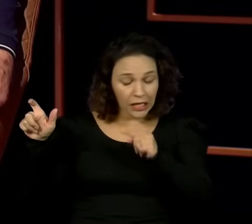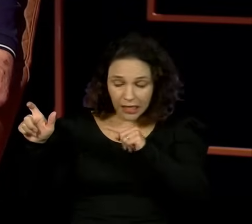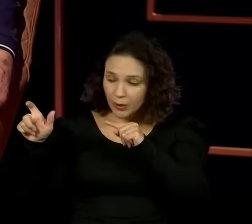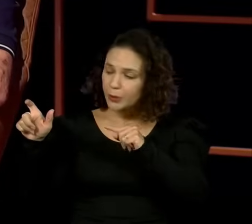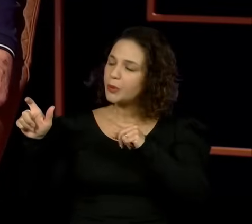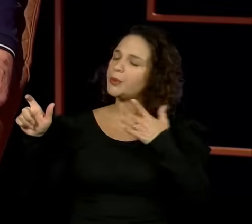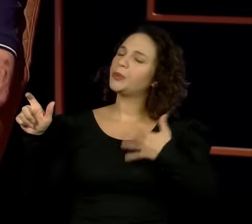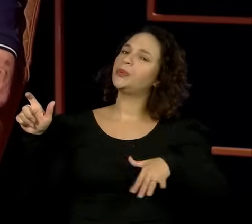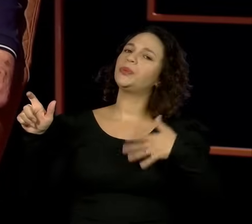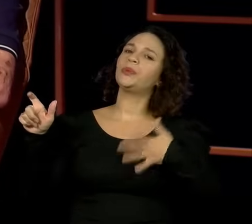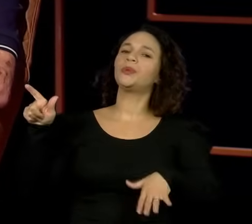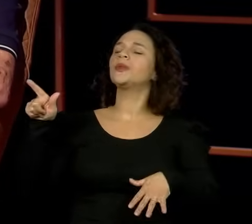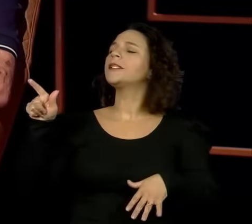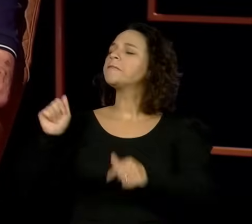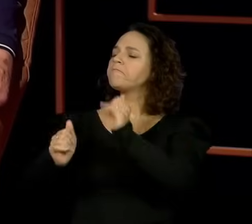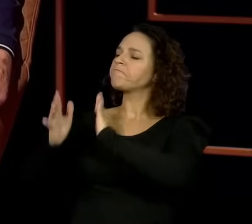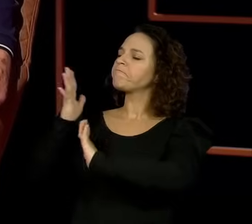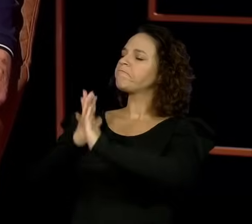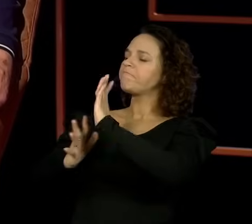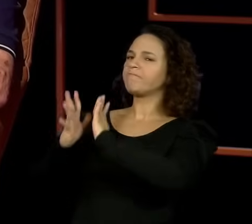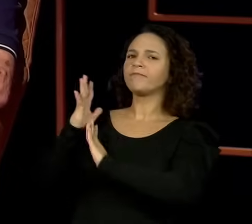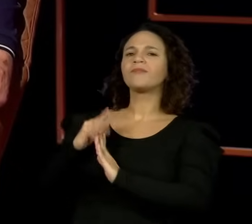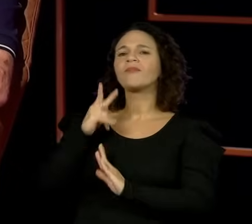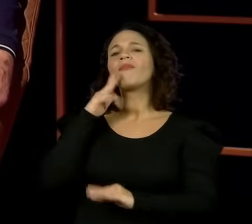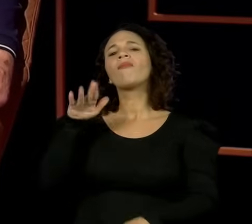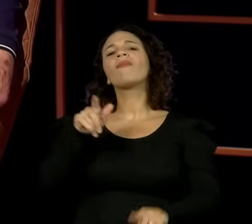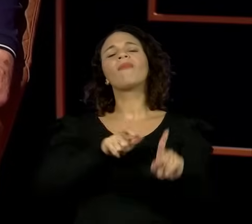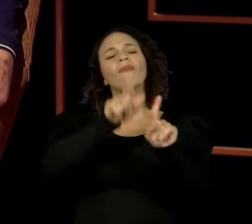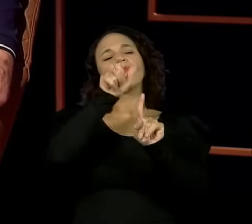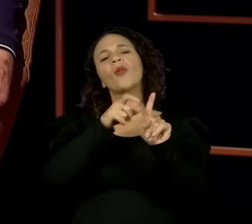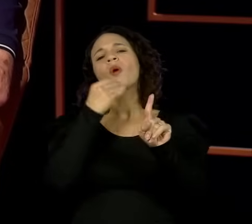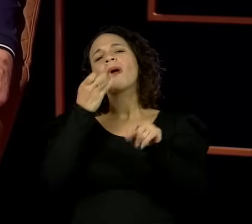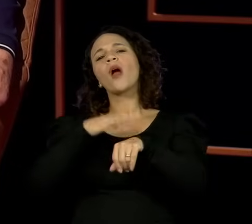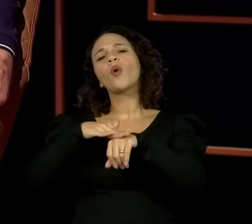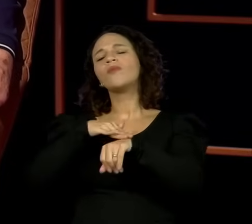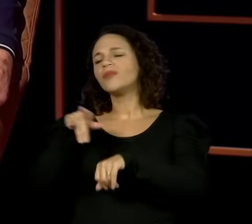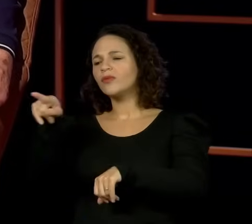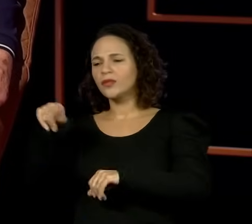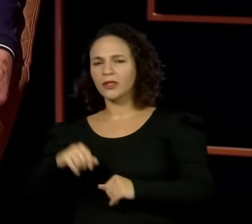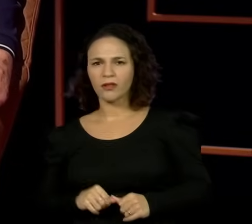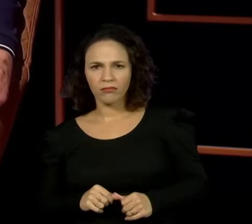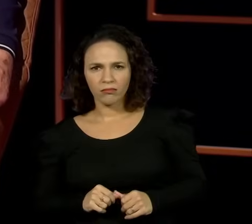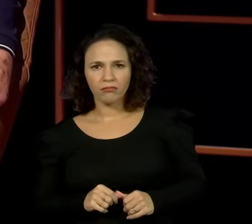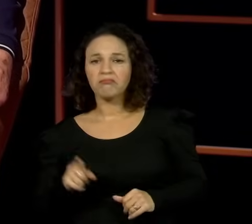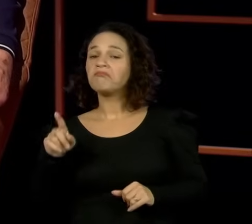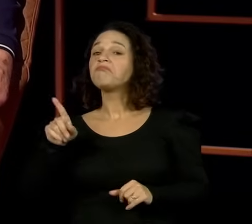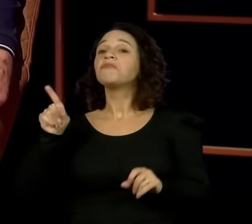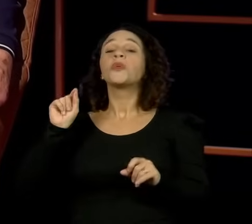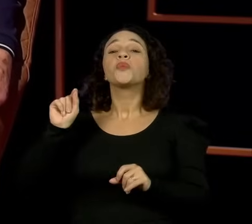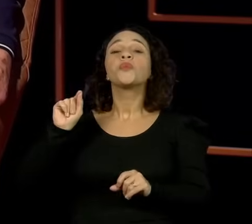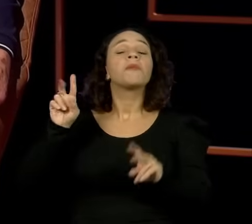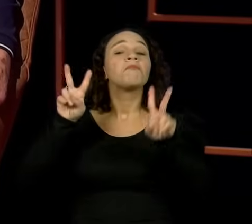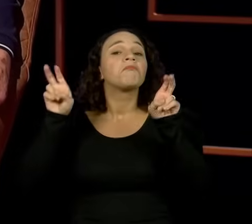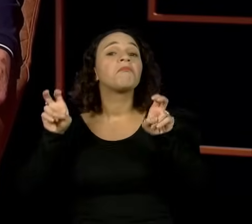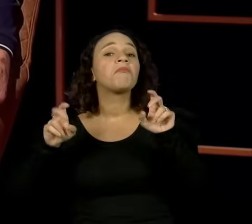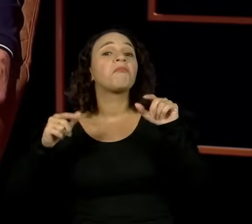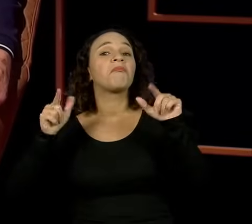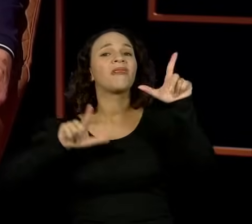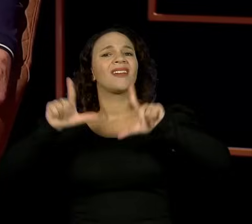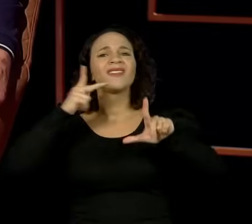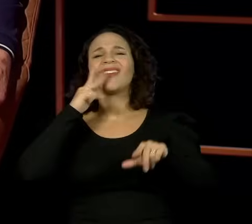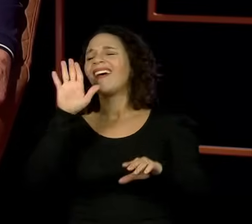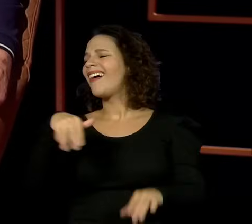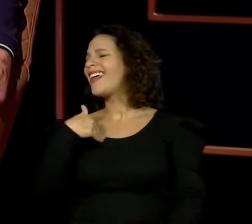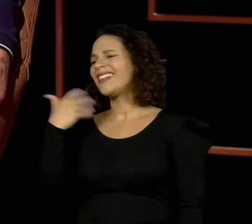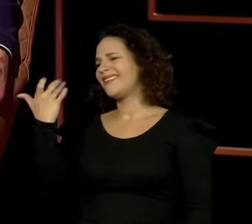um dia falou para mim, Jacques, tem um senhor aqui que quer conversar com você sobre televisão. Eu falei, olha, não